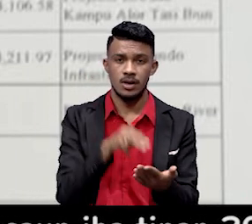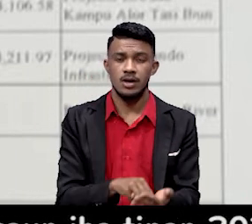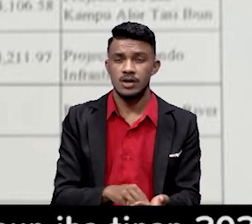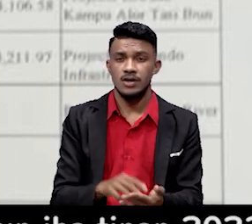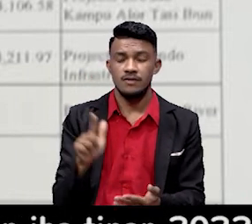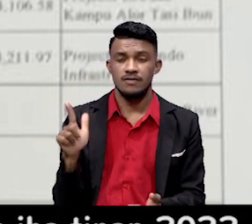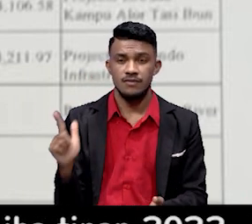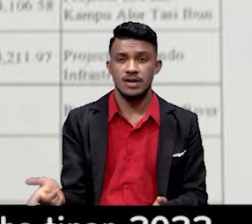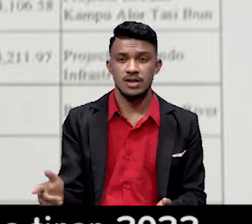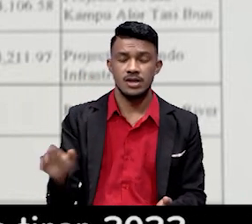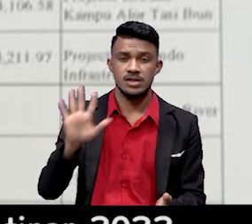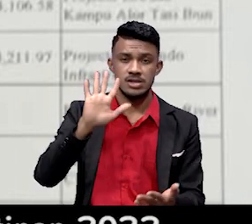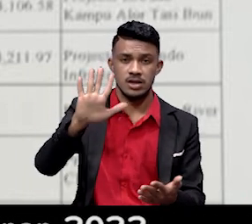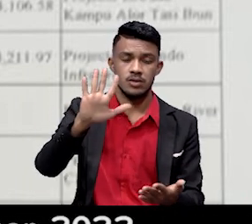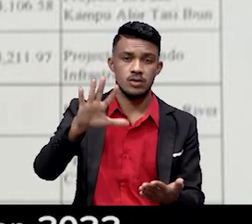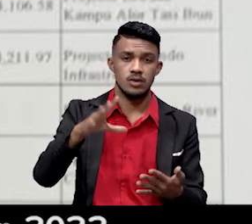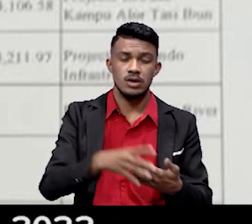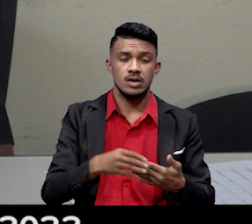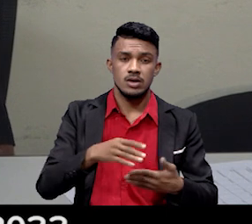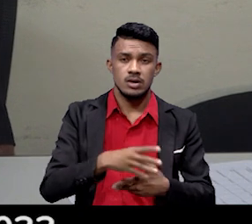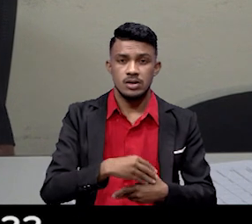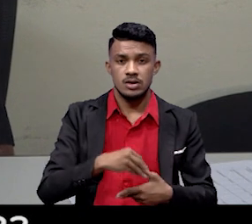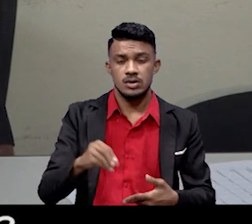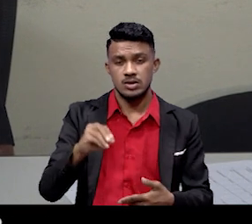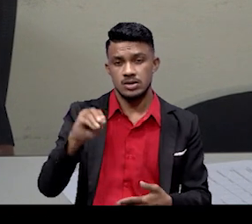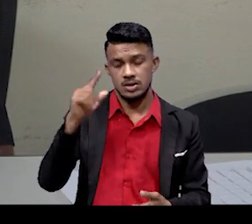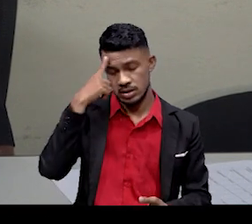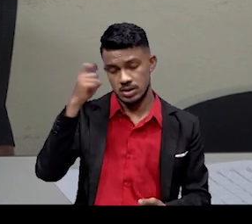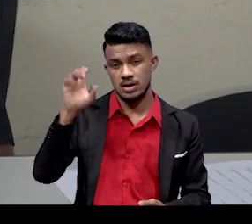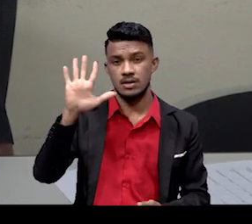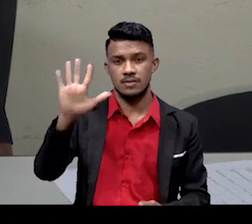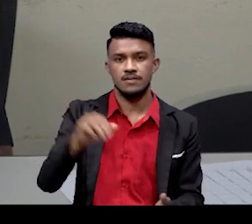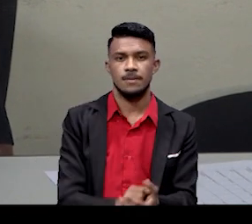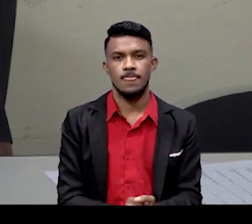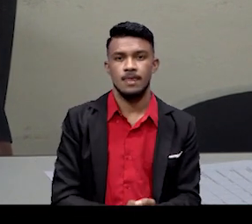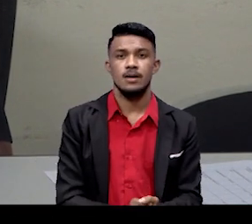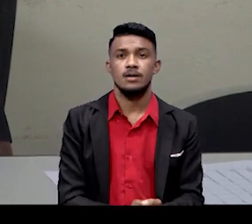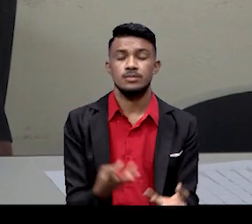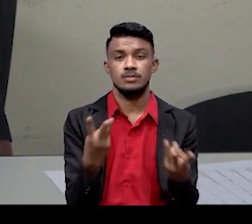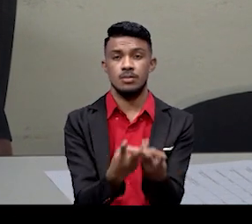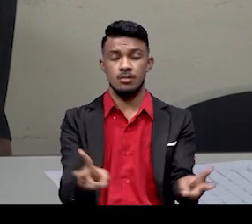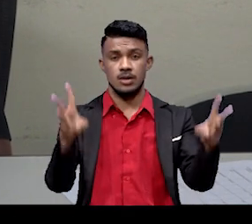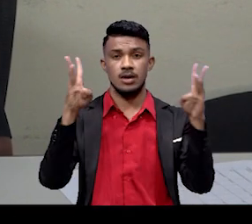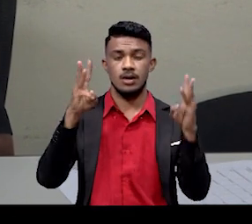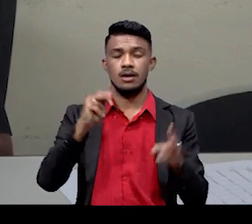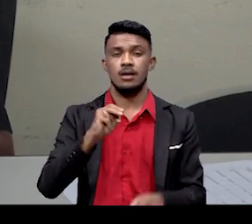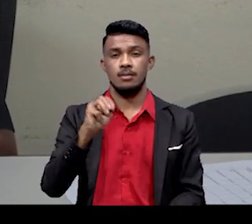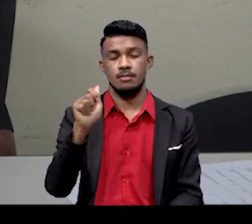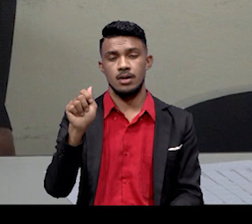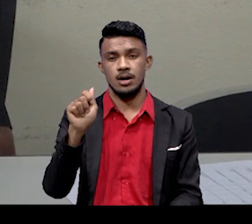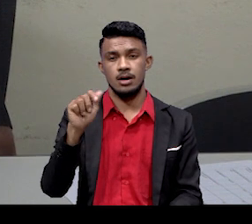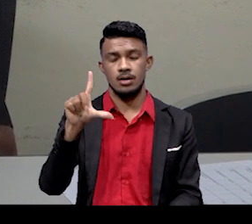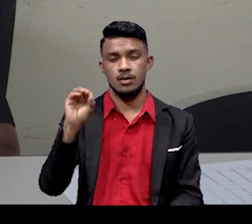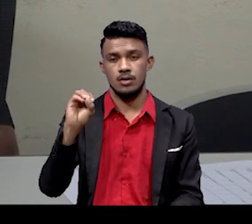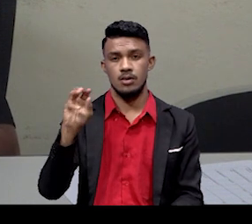24.919,25 centavos no contrato. E da Fale, o muro de proteção e a Maloa, ou em Rautete, e o